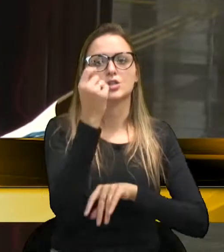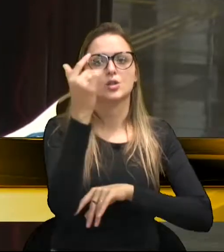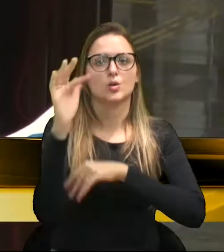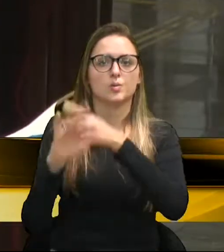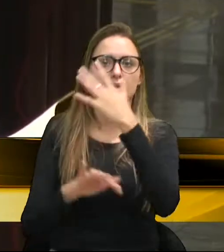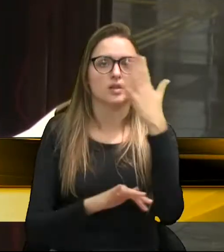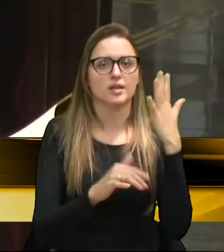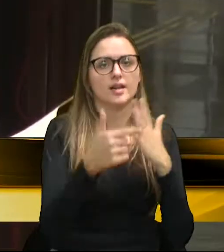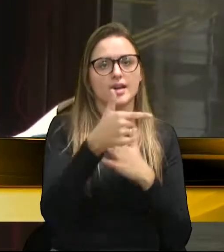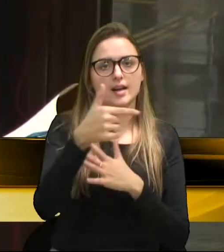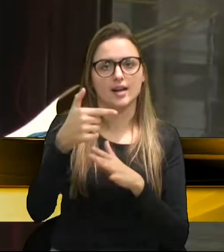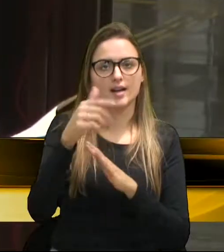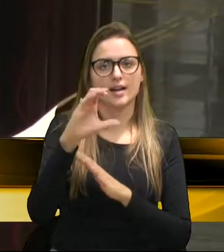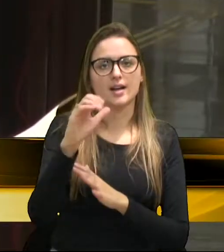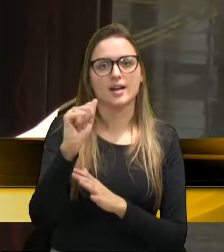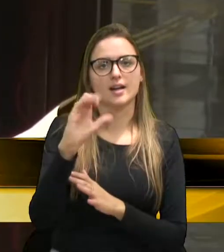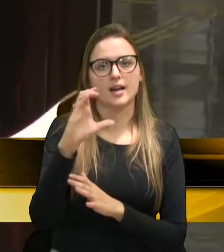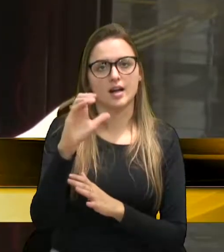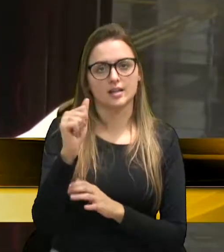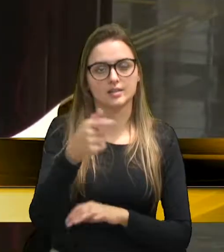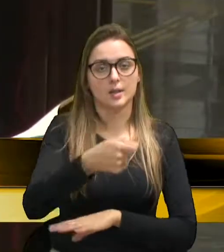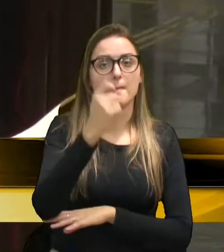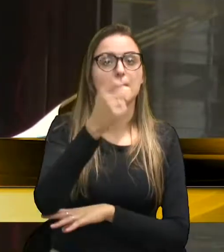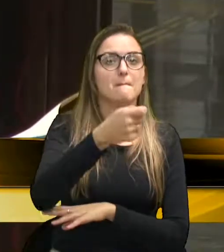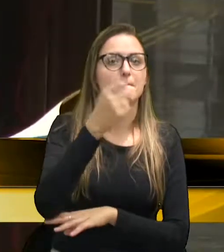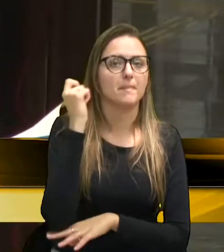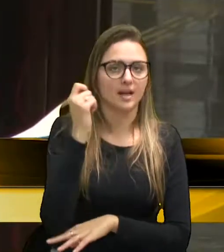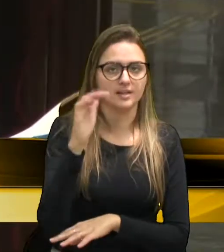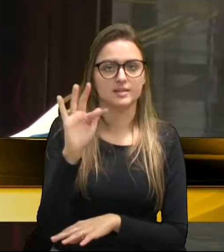pesca, fauna e outros.